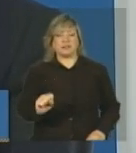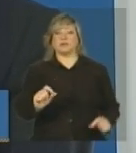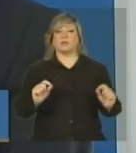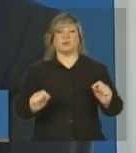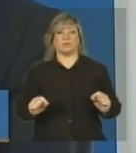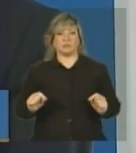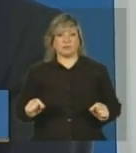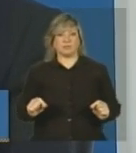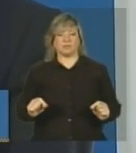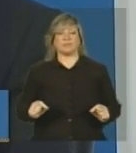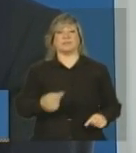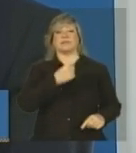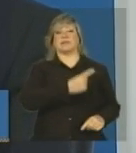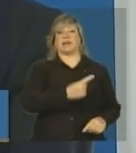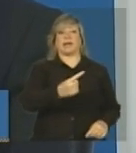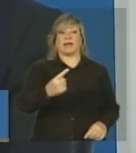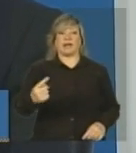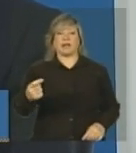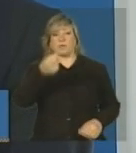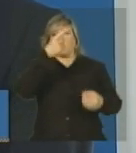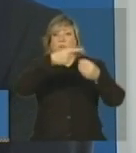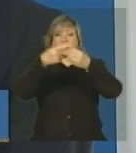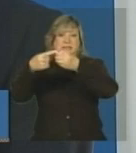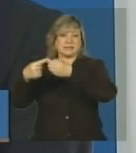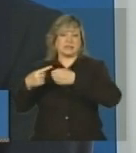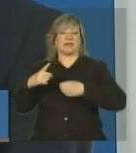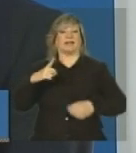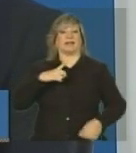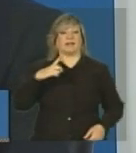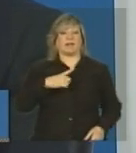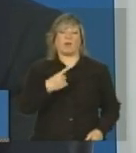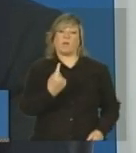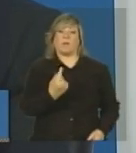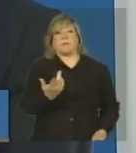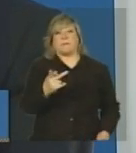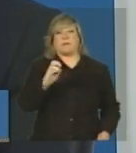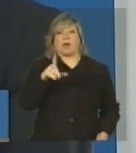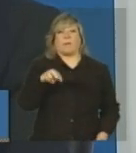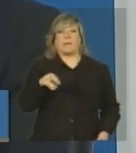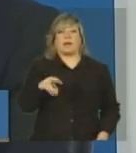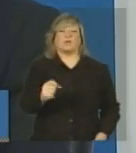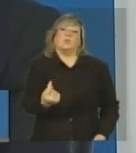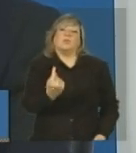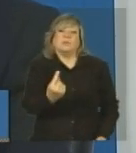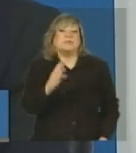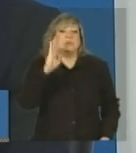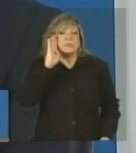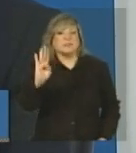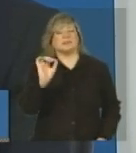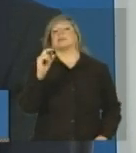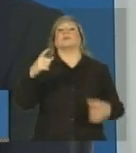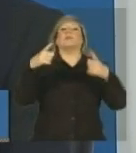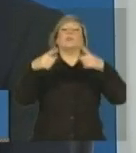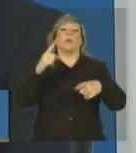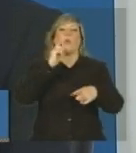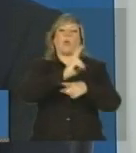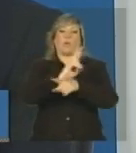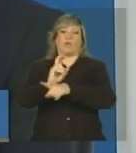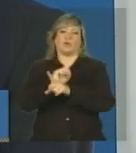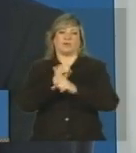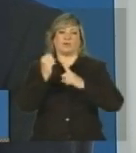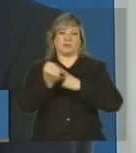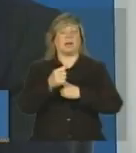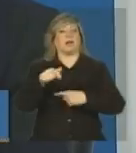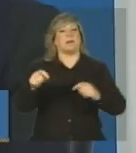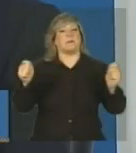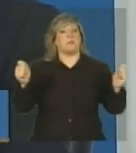que cada município tenha pelo menos uma instância de controle social. Essa instância de controle social